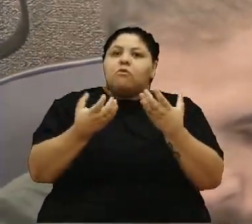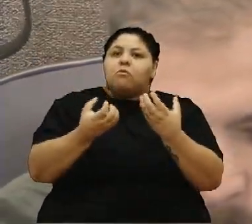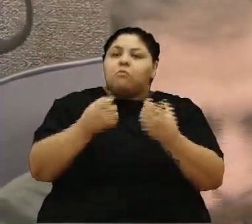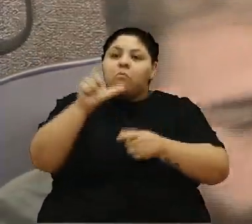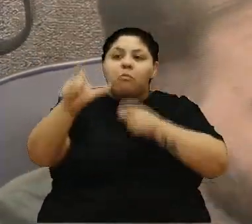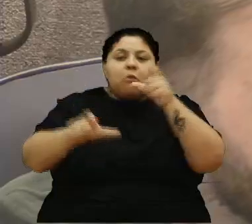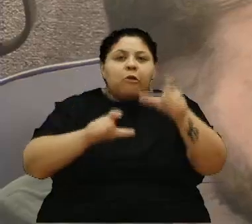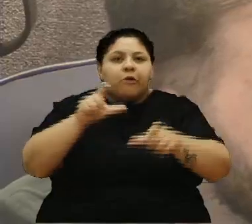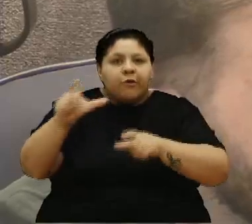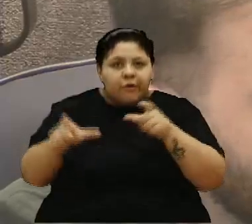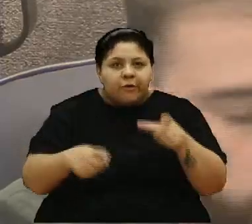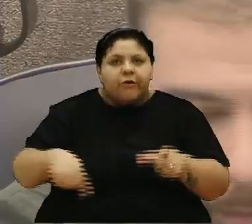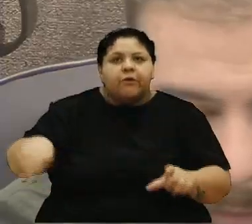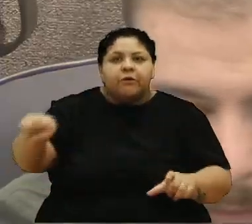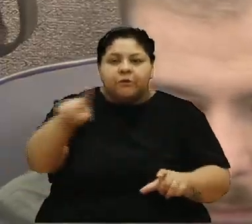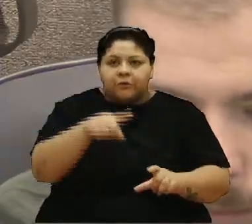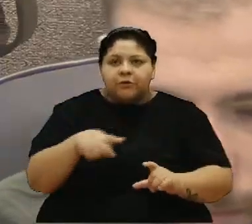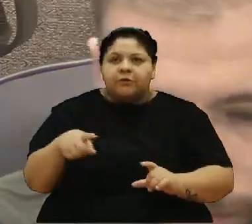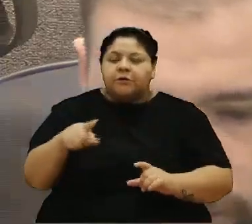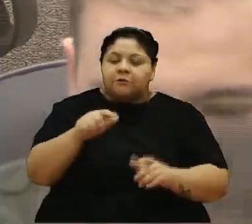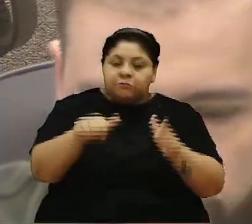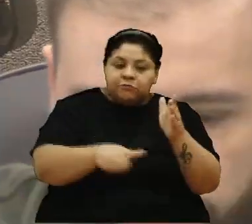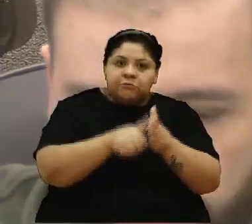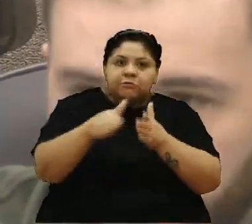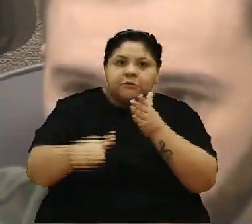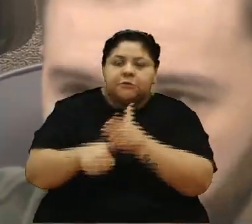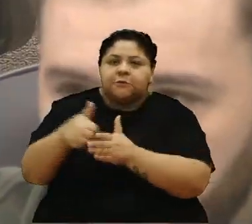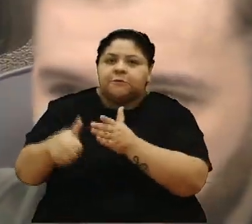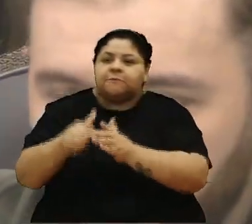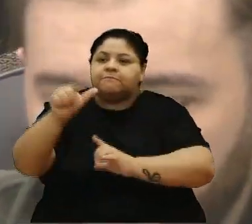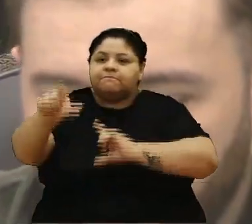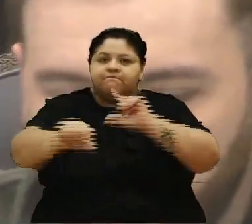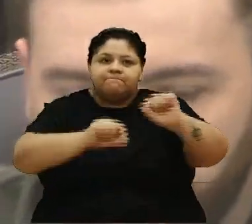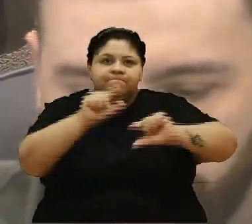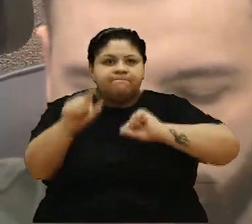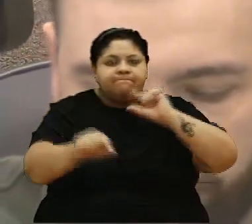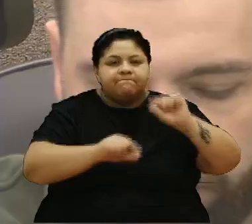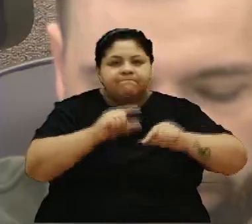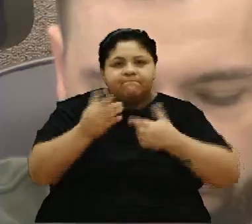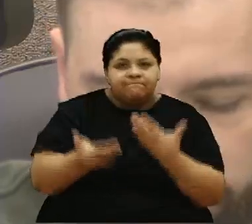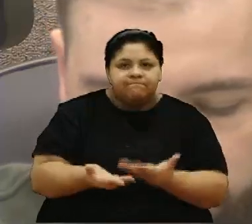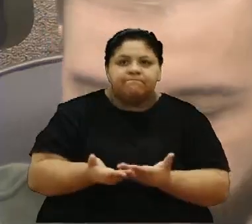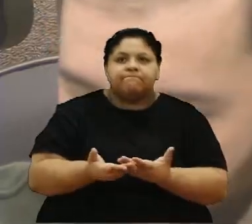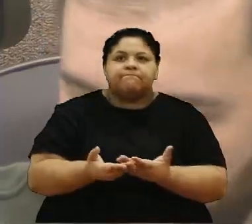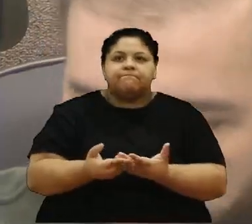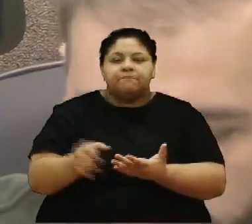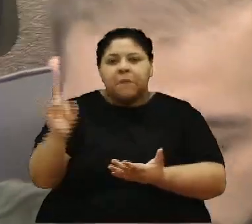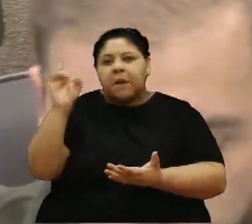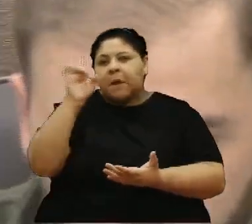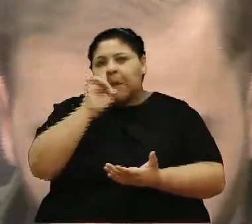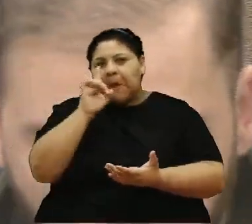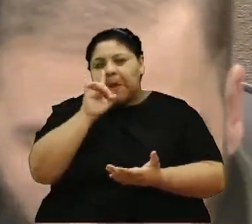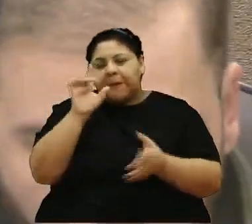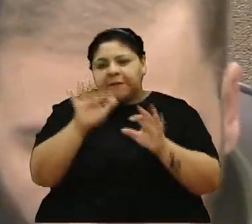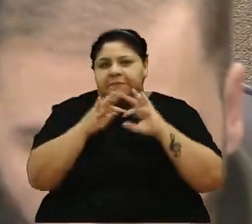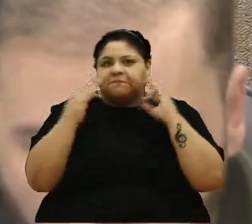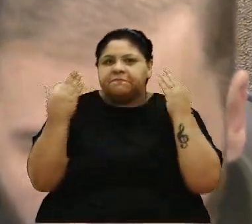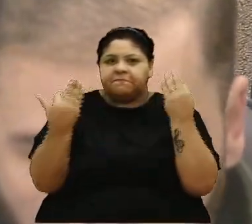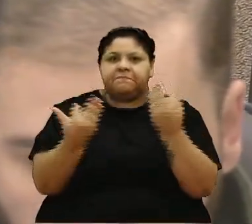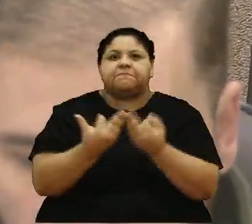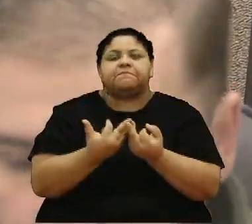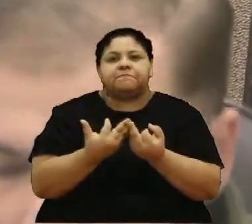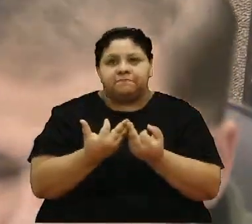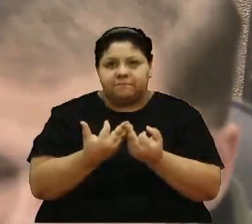que realmente a gente busque aí melhorias e alternativas para essas mães aí, para essas famílias que